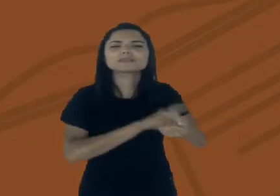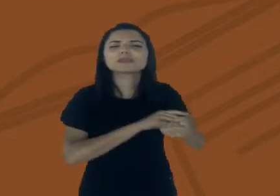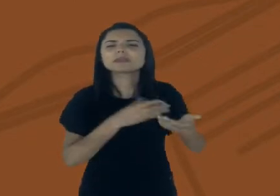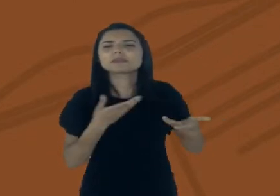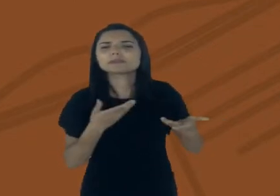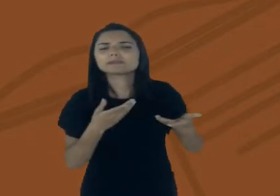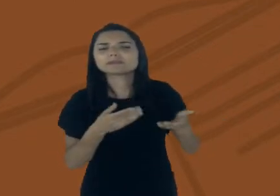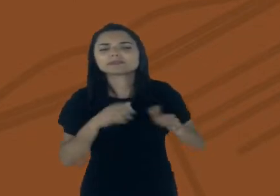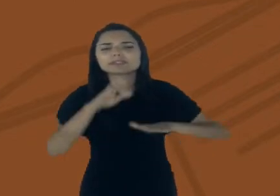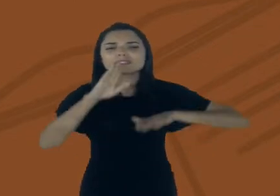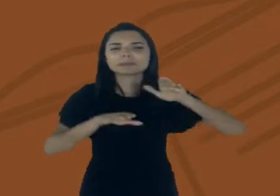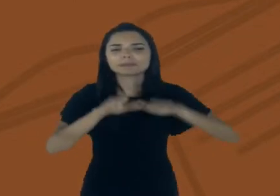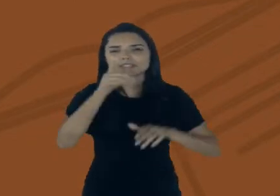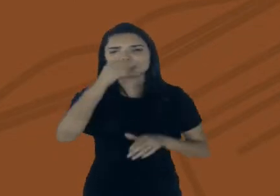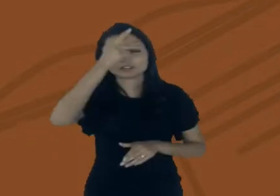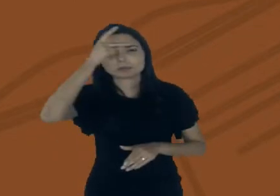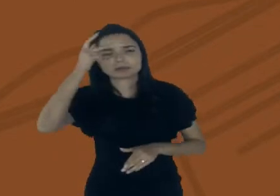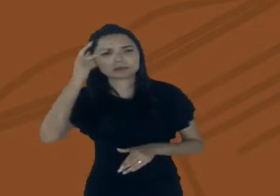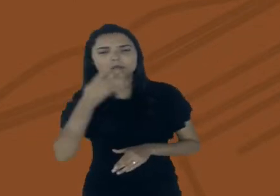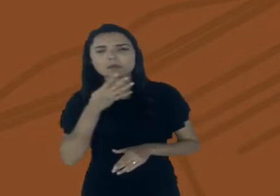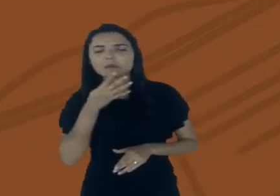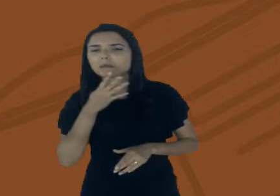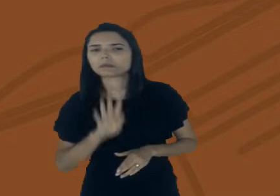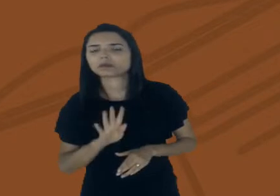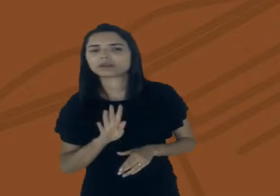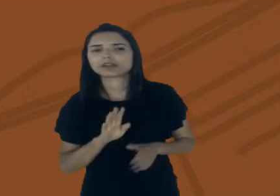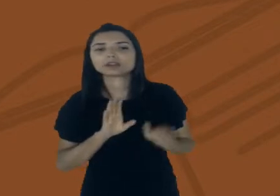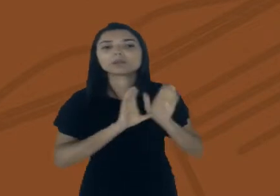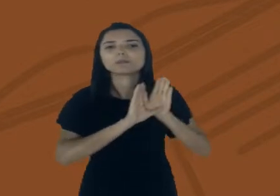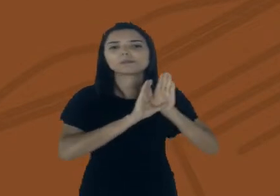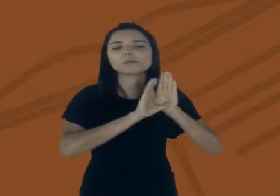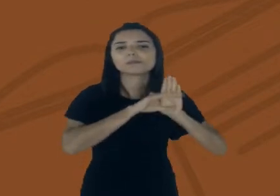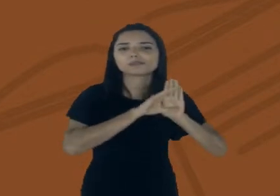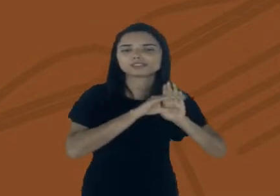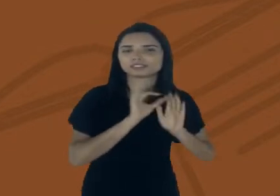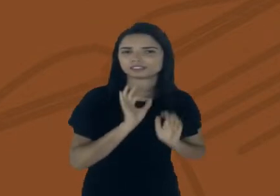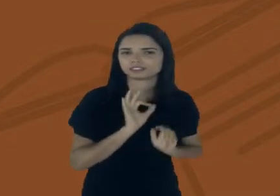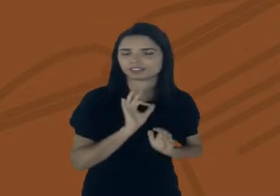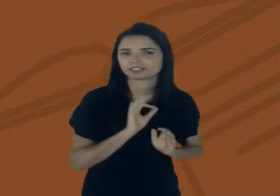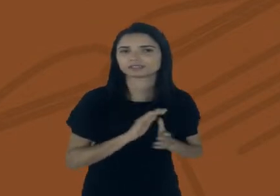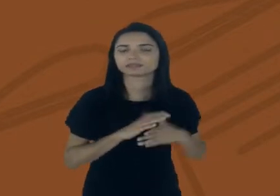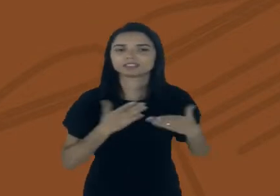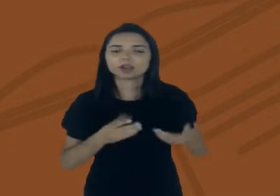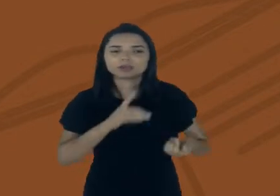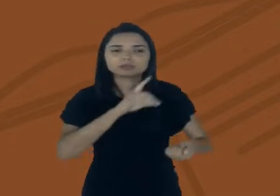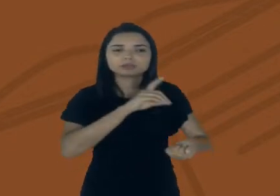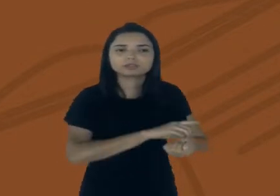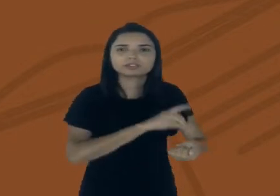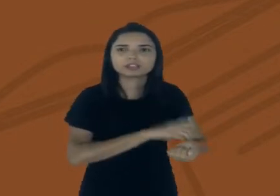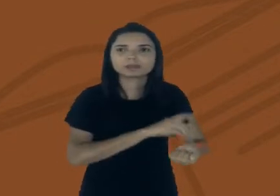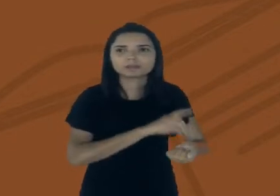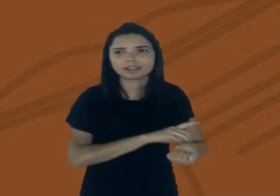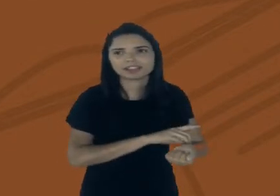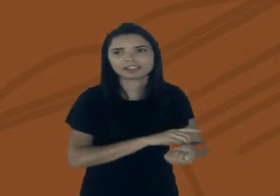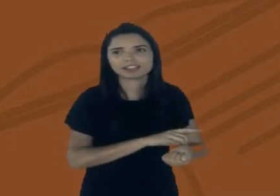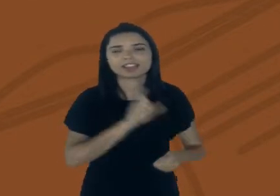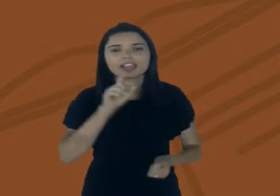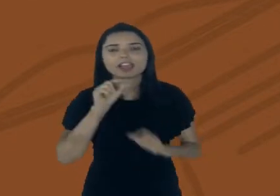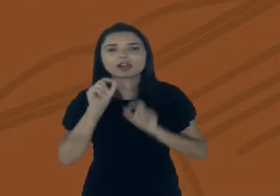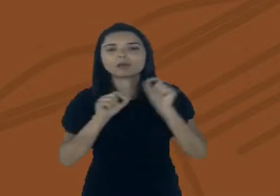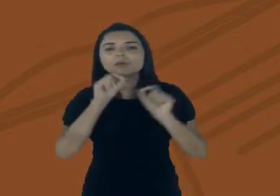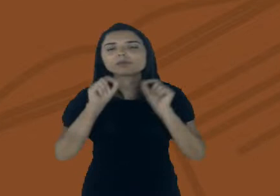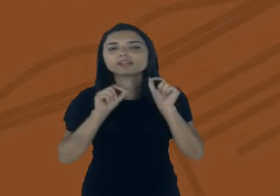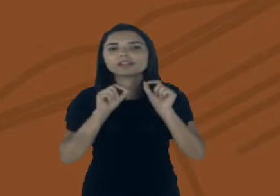significa essa doença, não sabem o conceito dela. Então, diabetes mellitus é uma